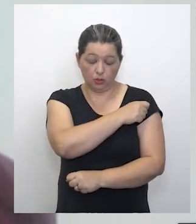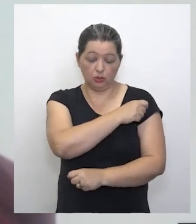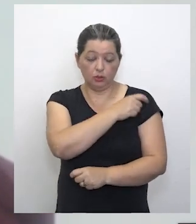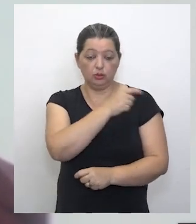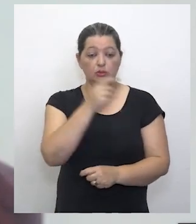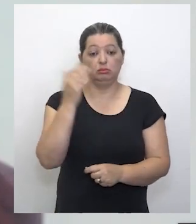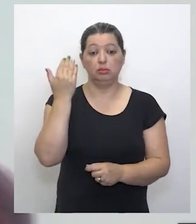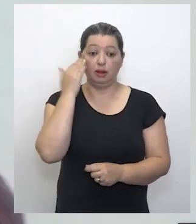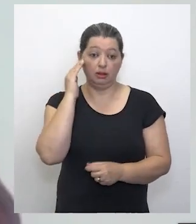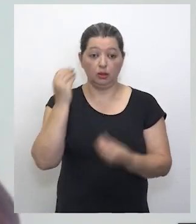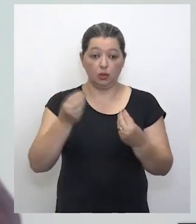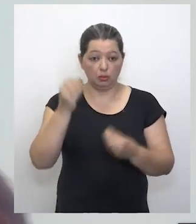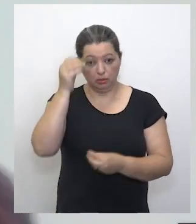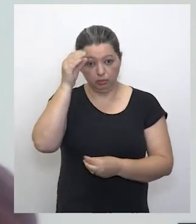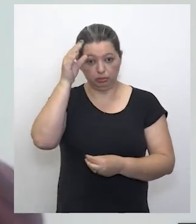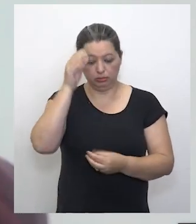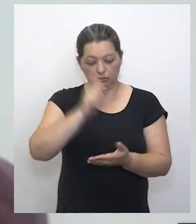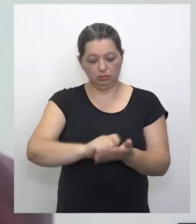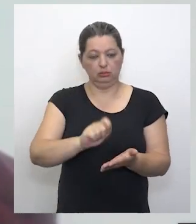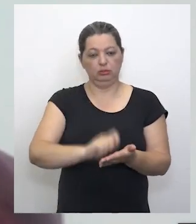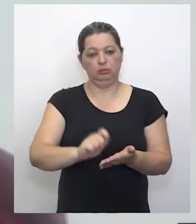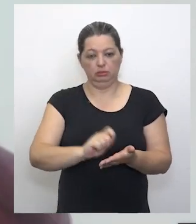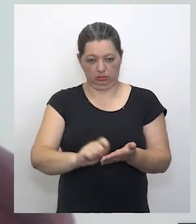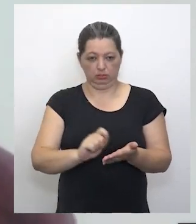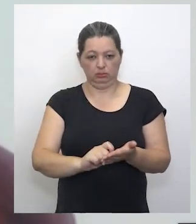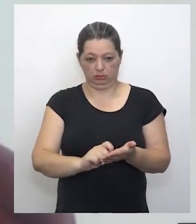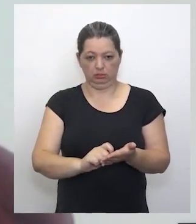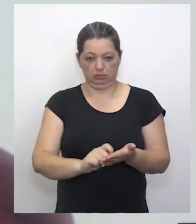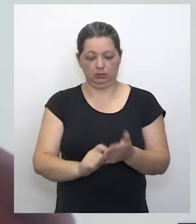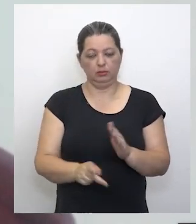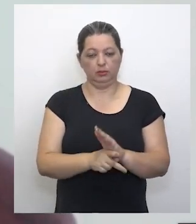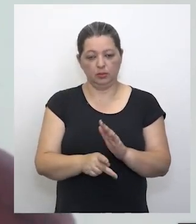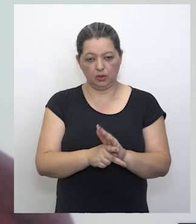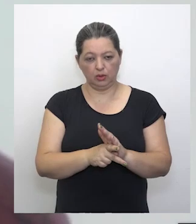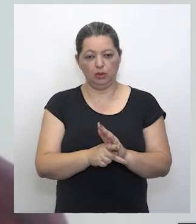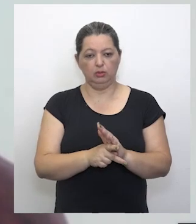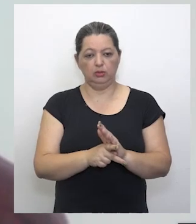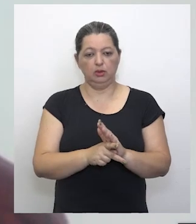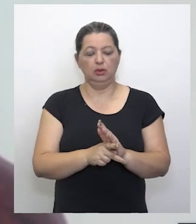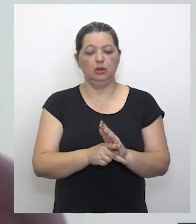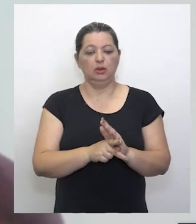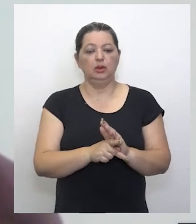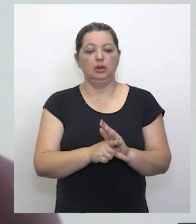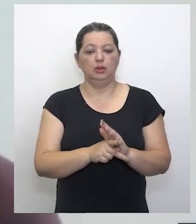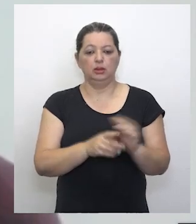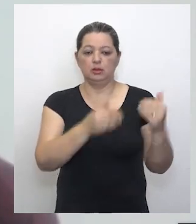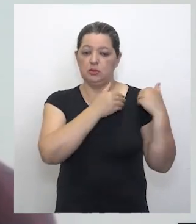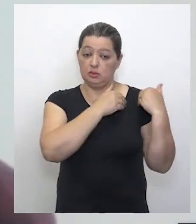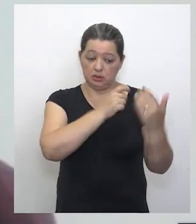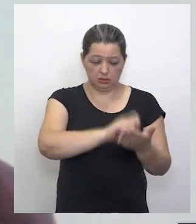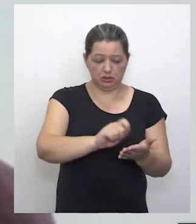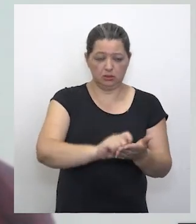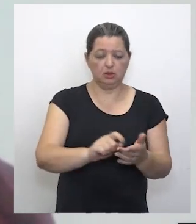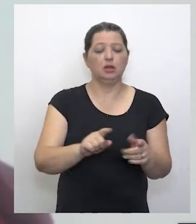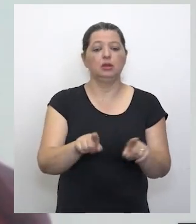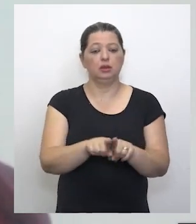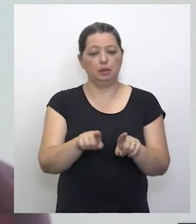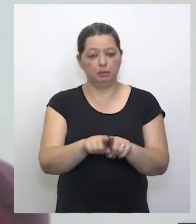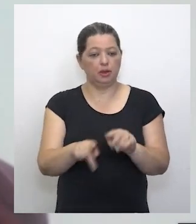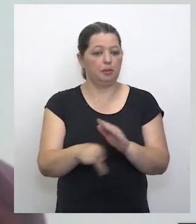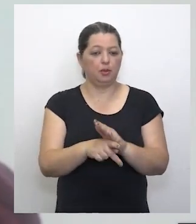às crianças se aproximarem tanto da função social da escrita quanto do sistema de escrita